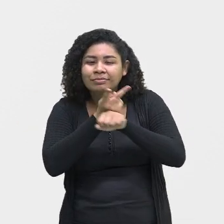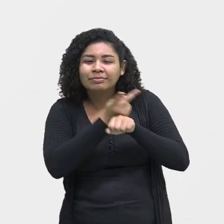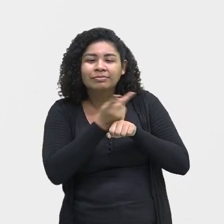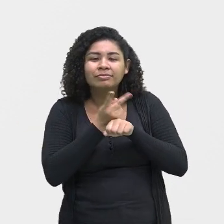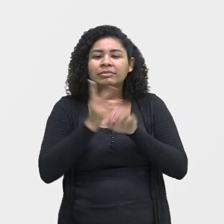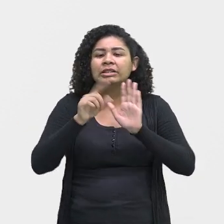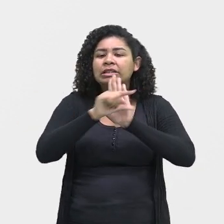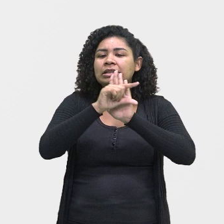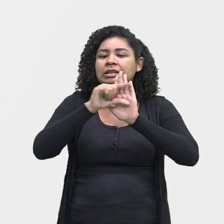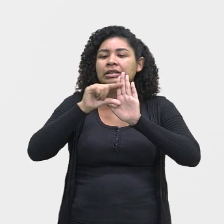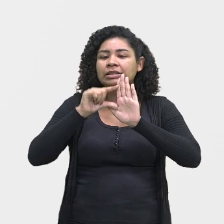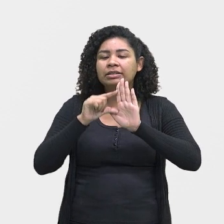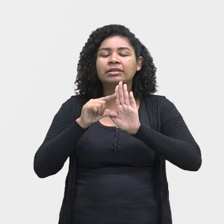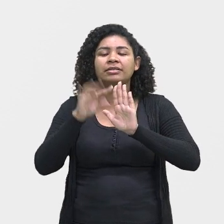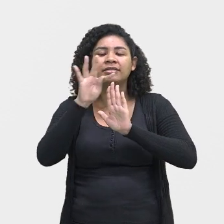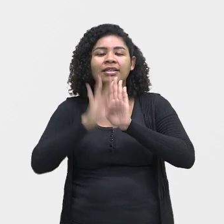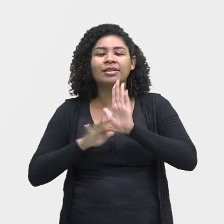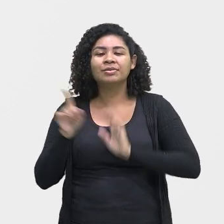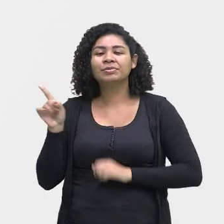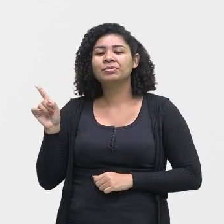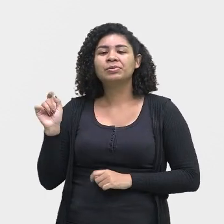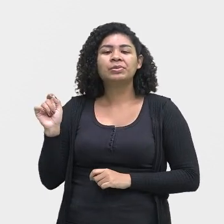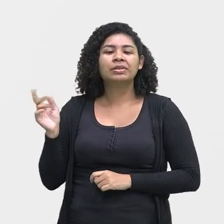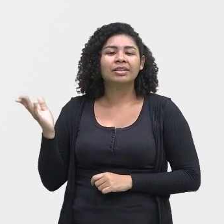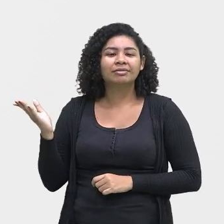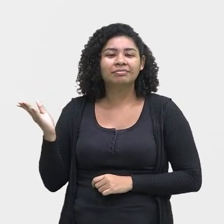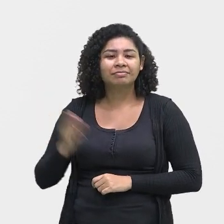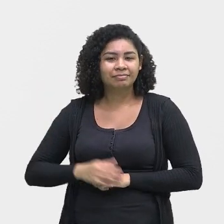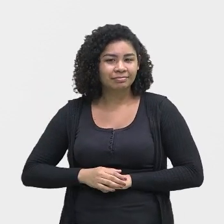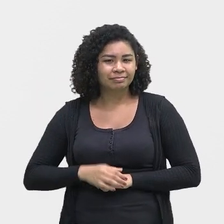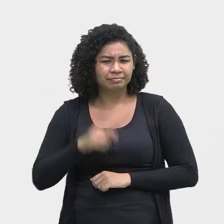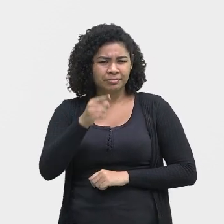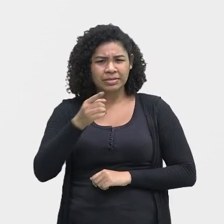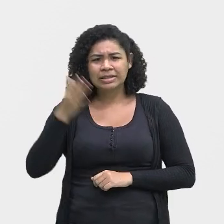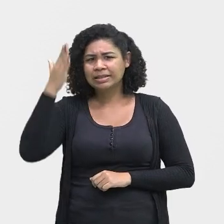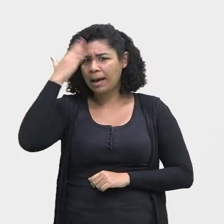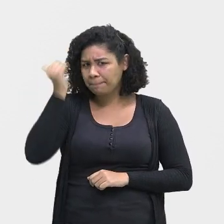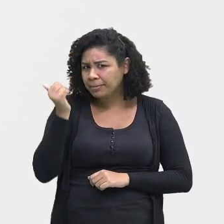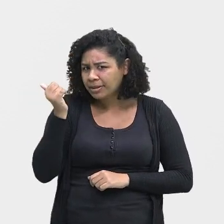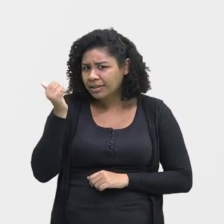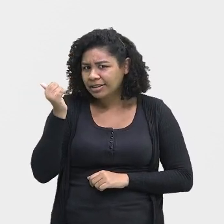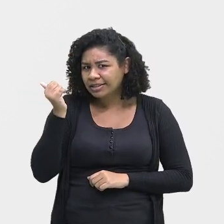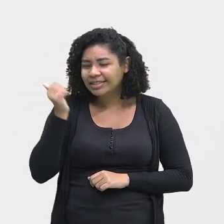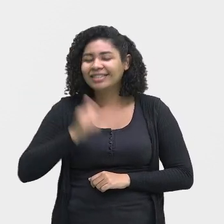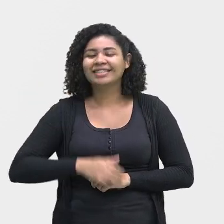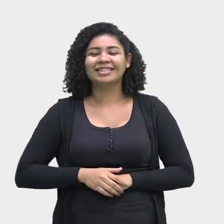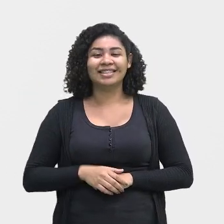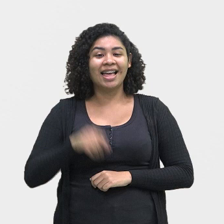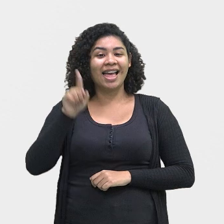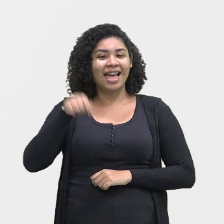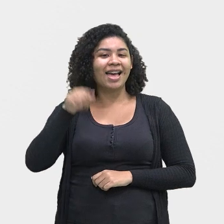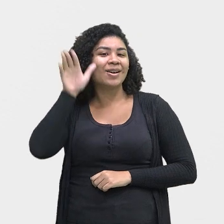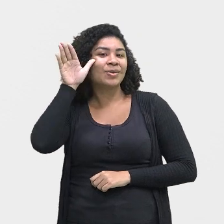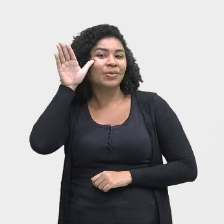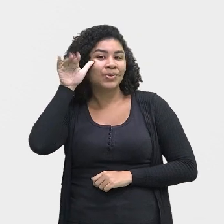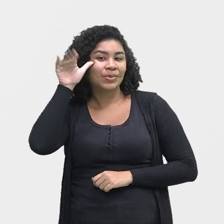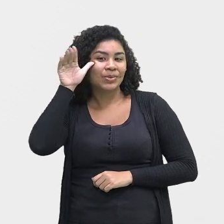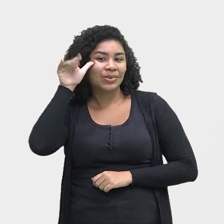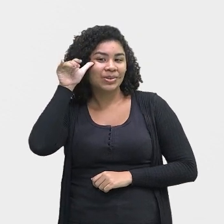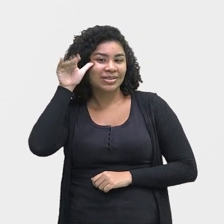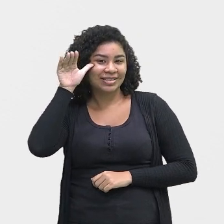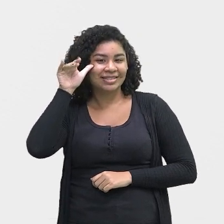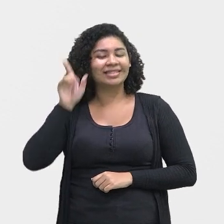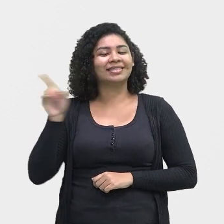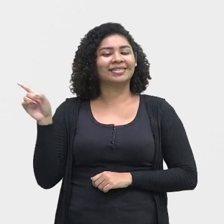texto aí. O título é Did You Know? Você sabia? Então, é uma curiosidade que nós estamos